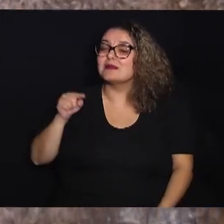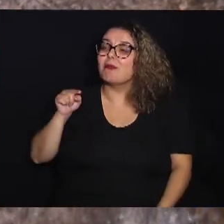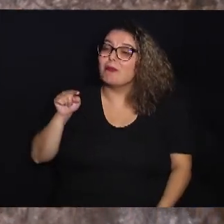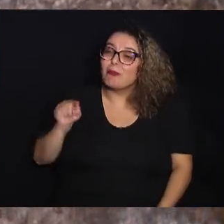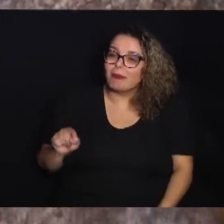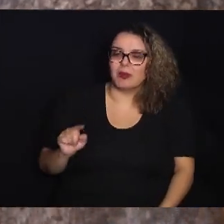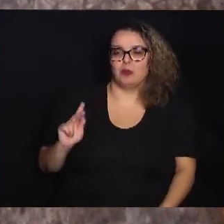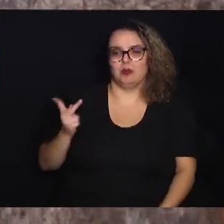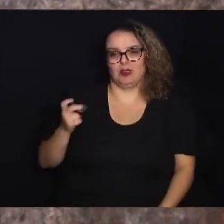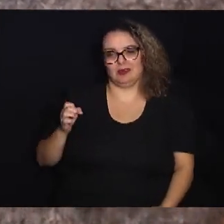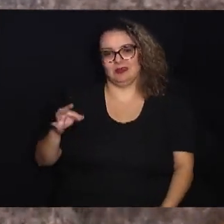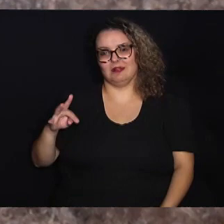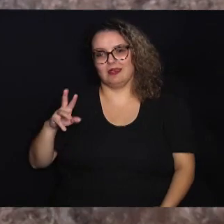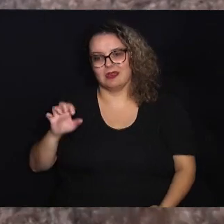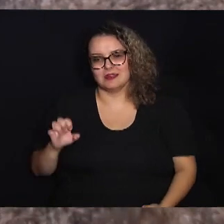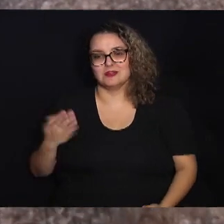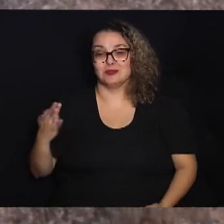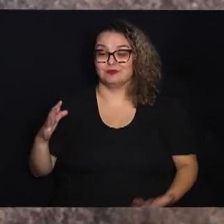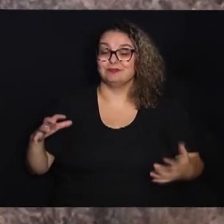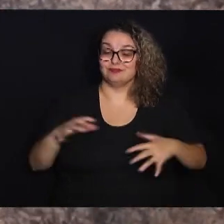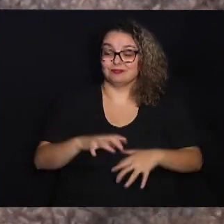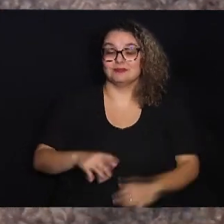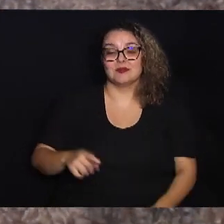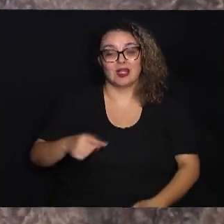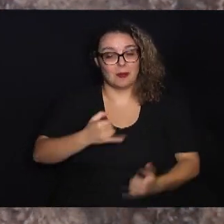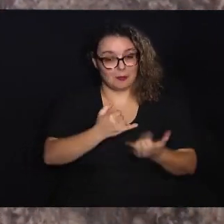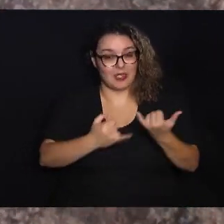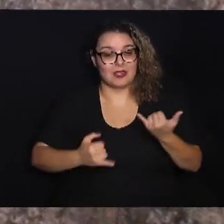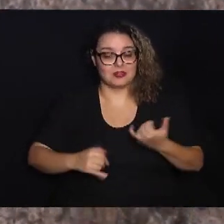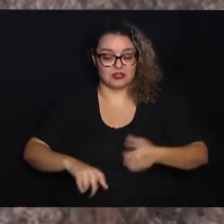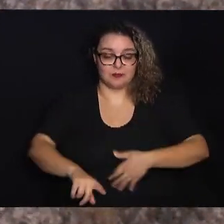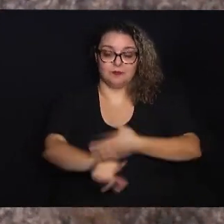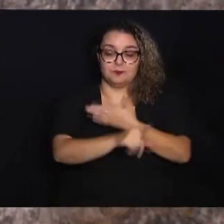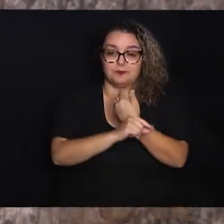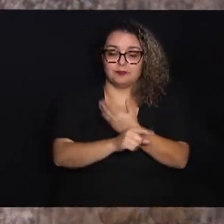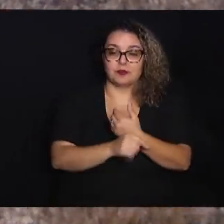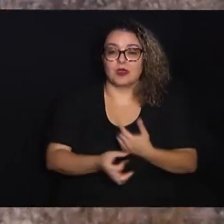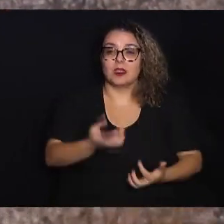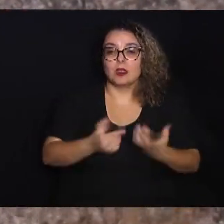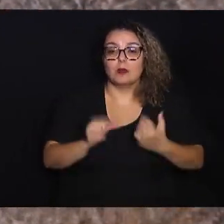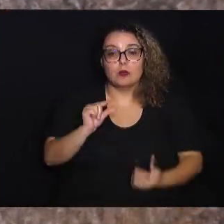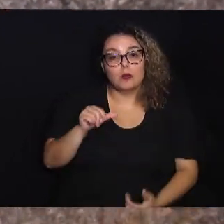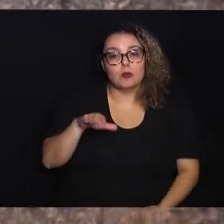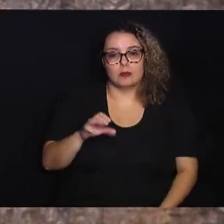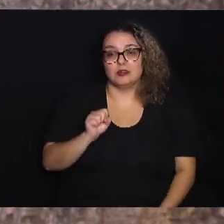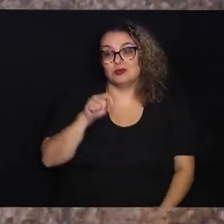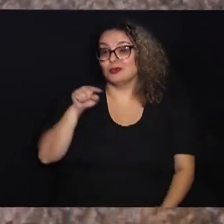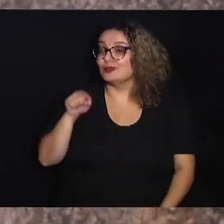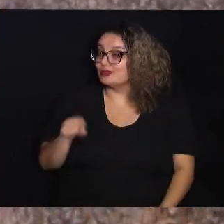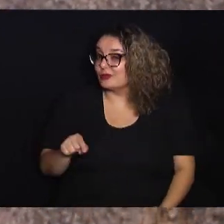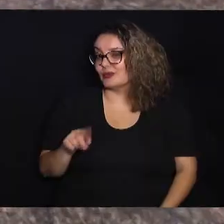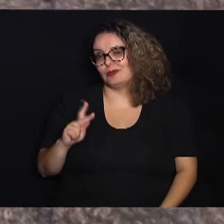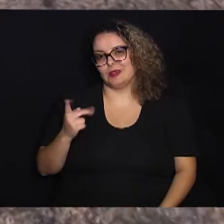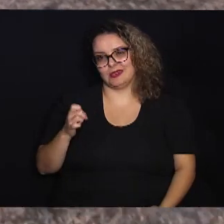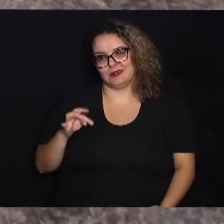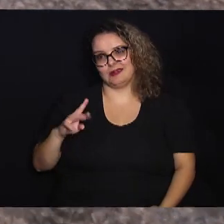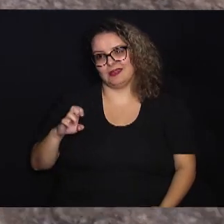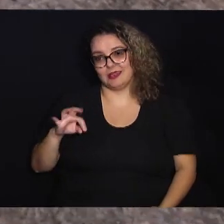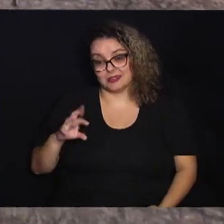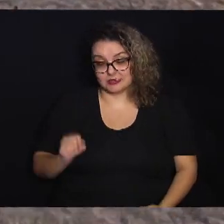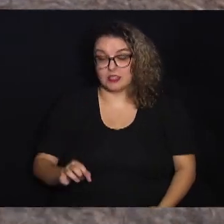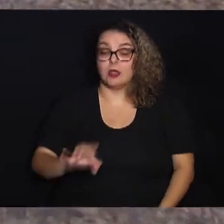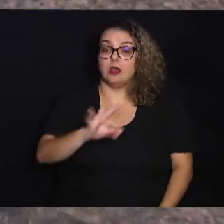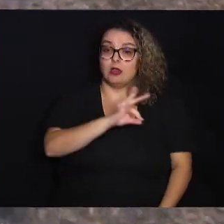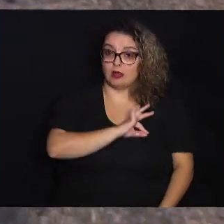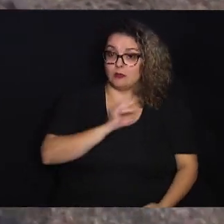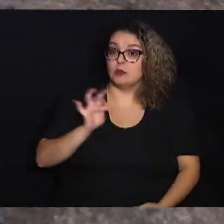mil hectares do bioma. Na média histórica, o Pantanal costuma queimar pouco mais de 8 mil hectares.